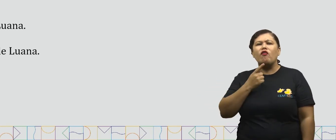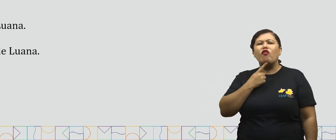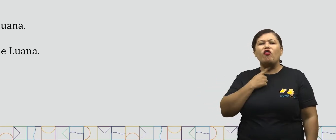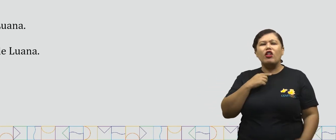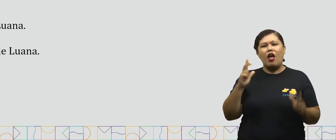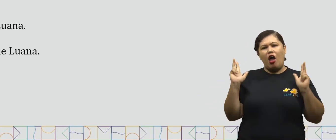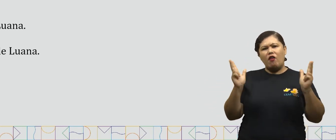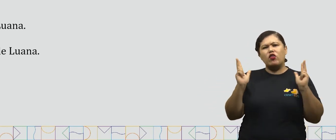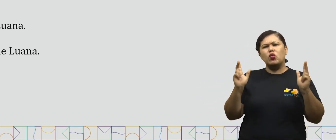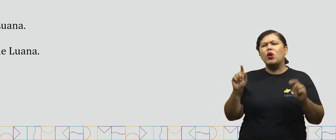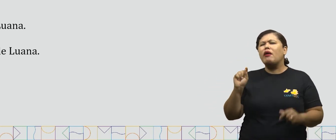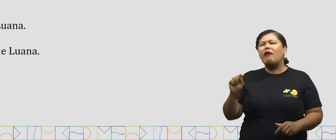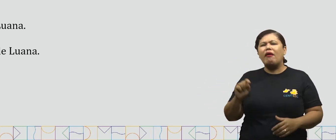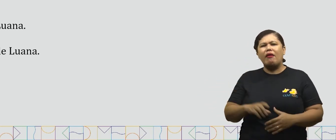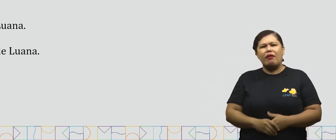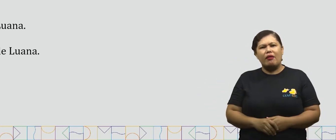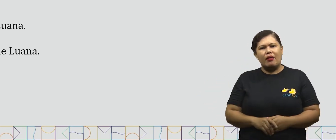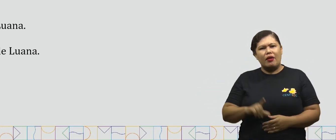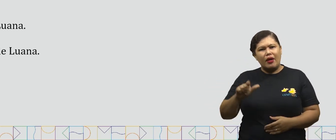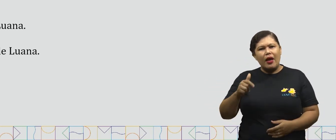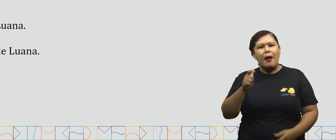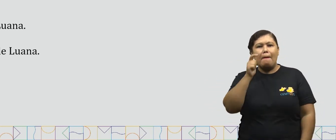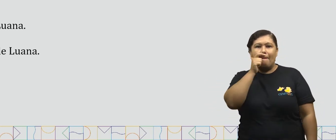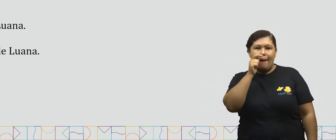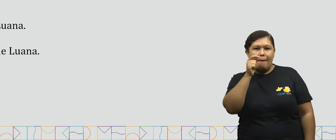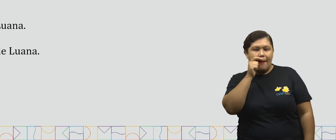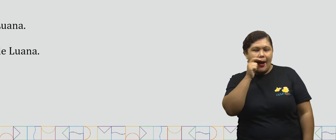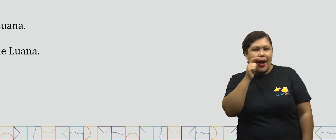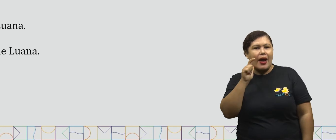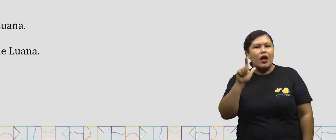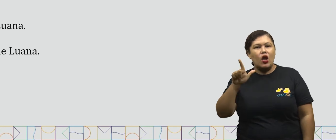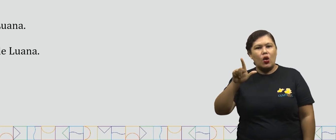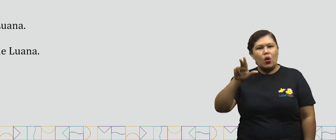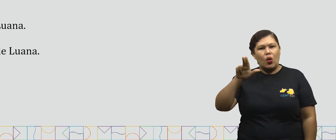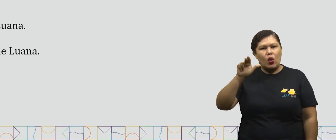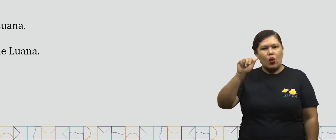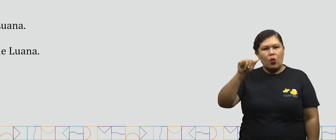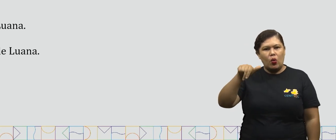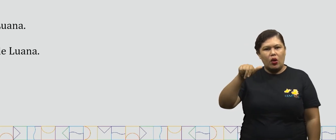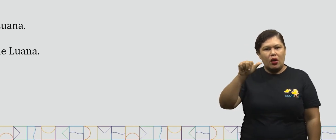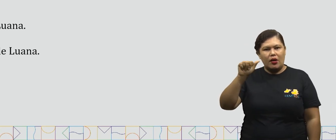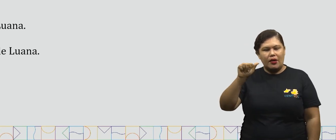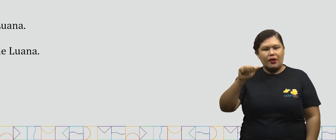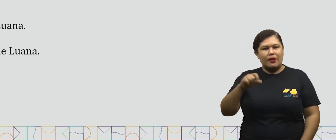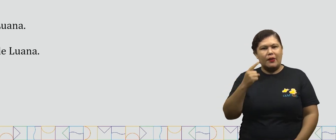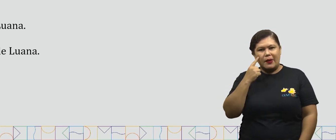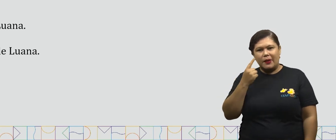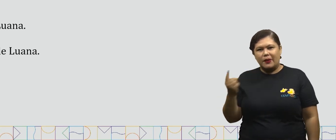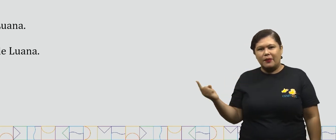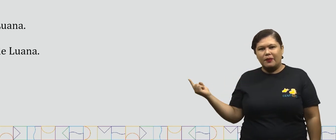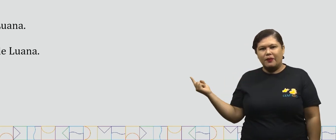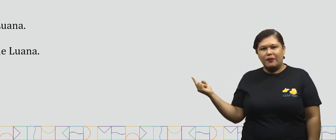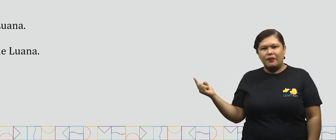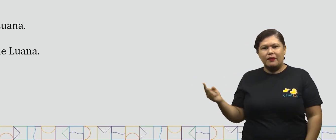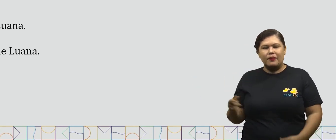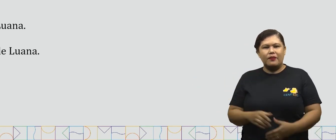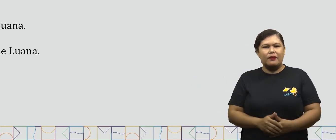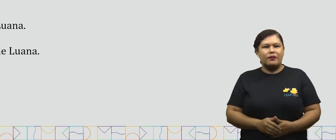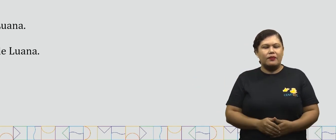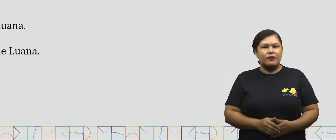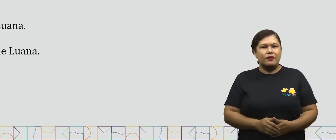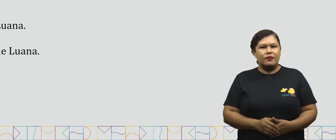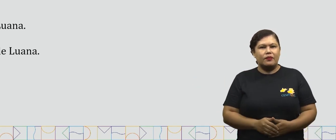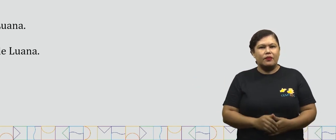quais palavras? Quem tinha o espírito aventureiro? Os pais de Luana. Então, a resposta nesse trecho do